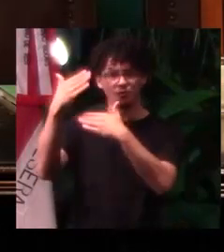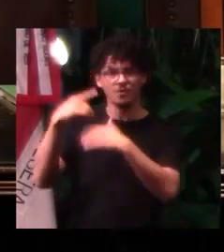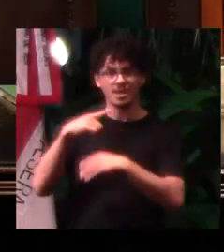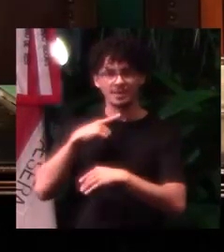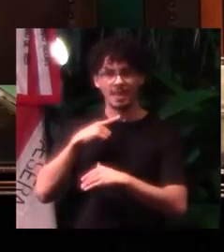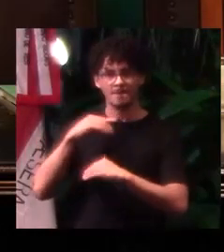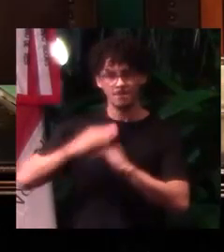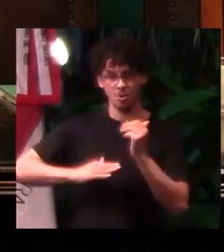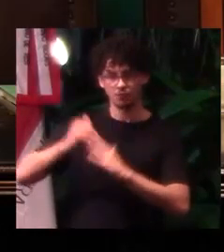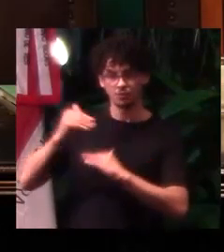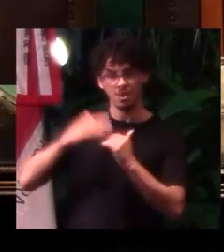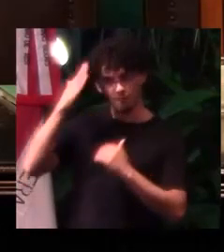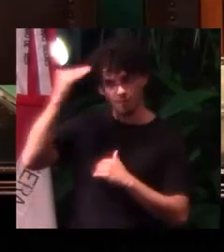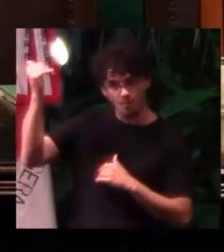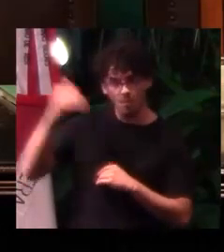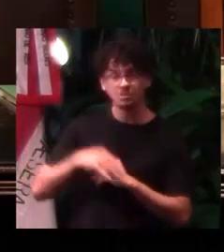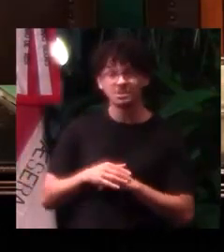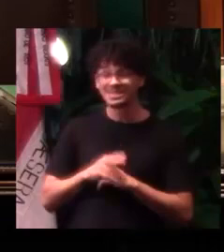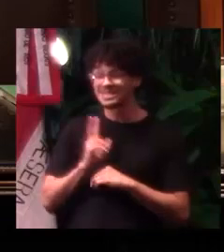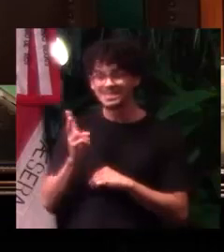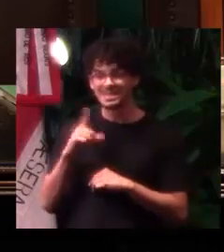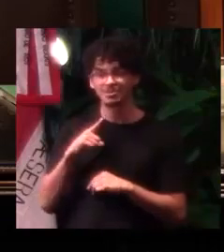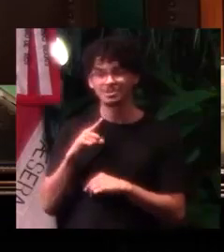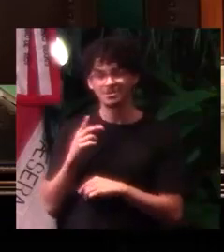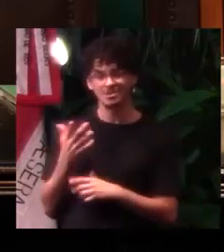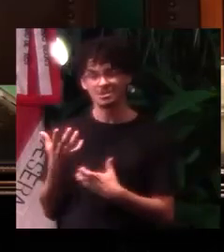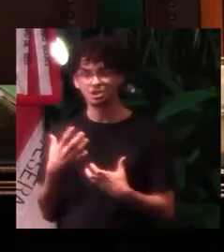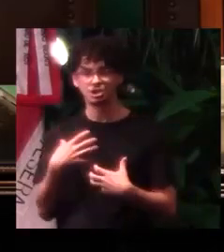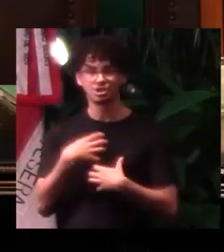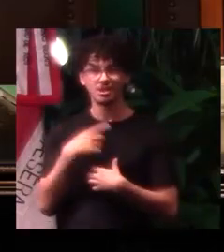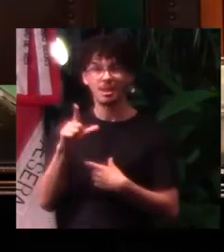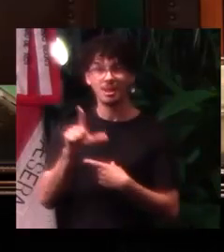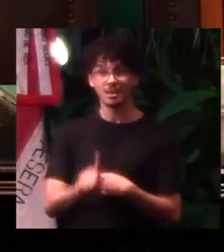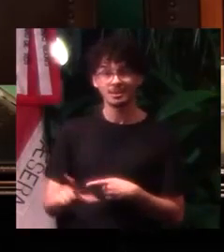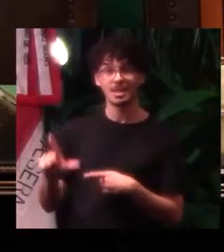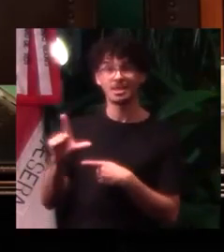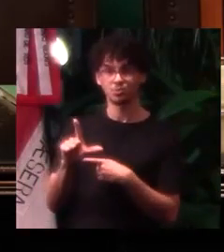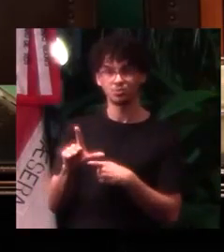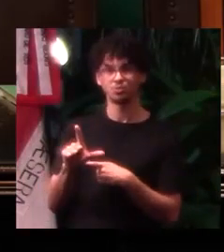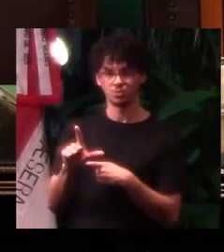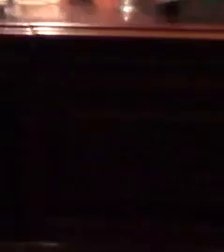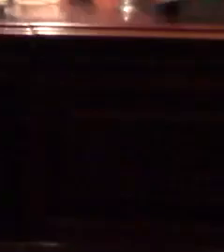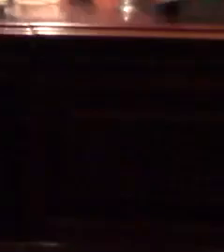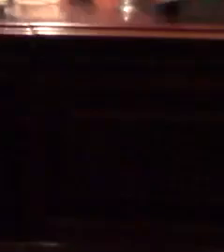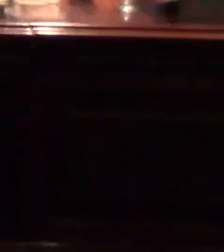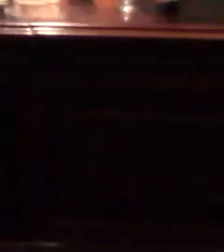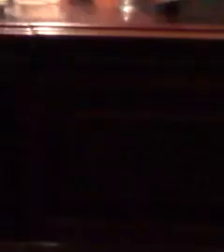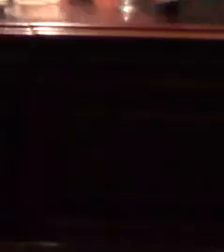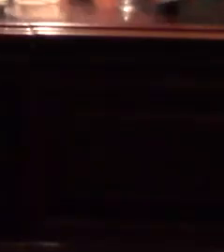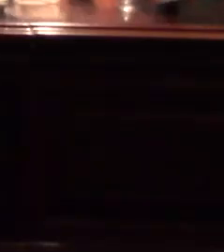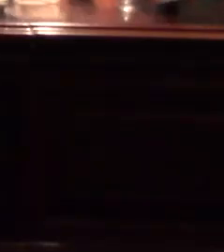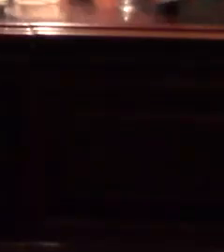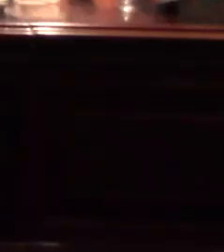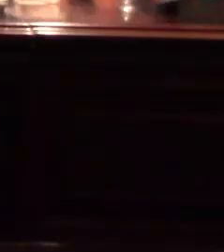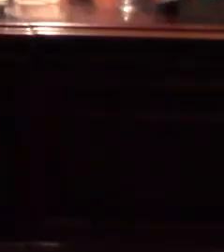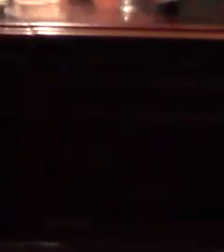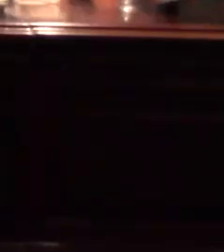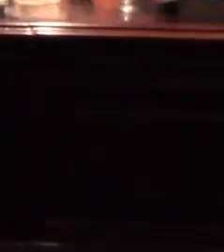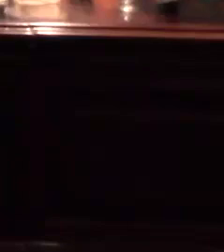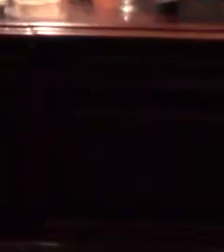eles todos tinham essa pegada literária, gostavam de citar